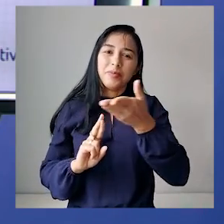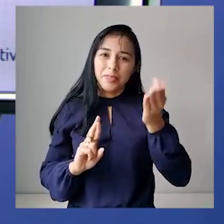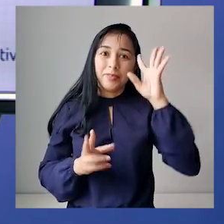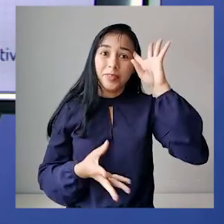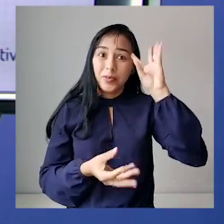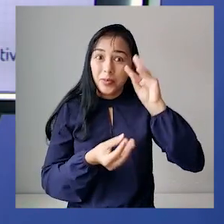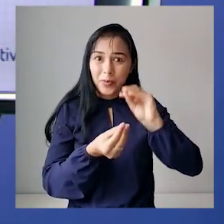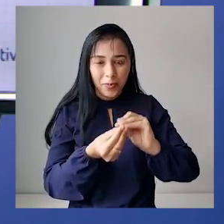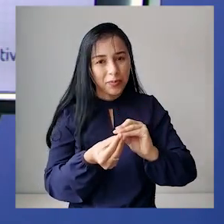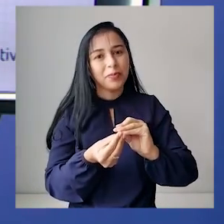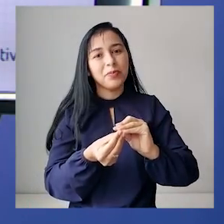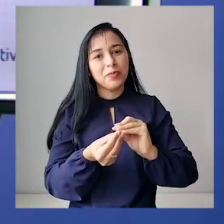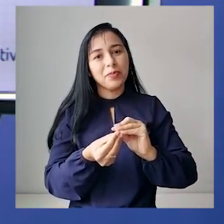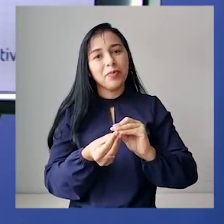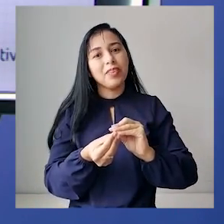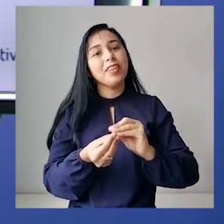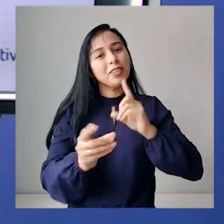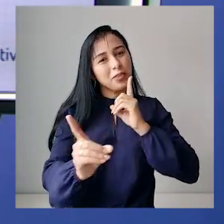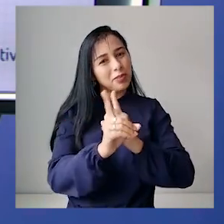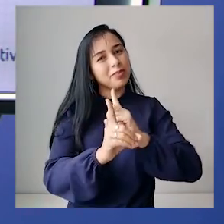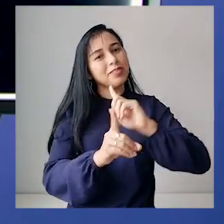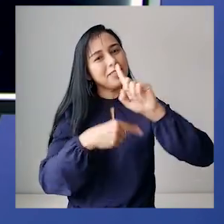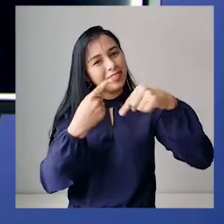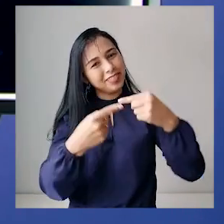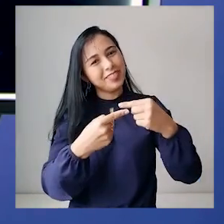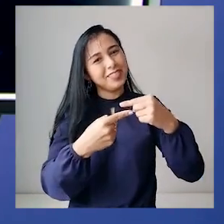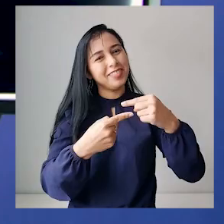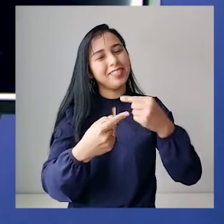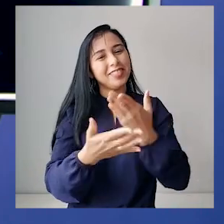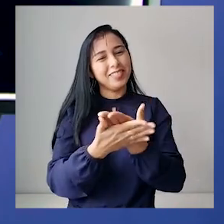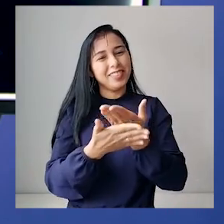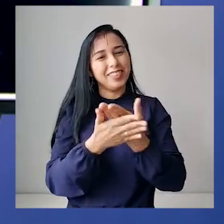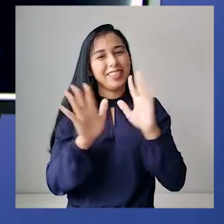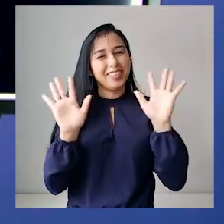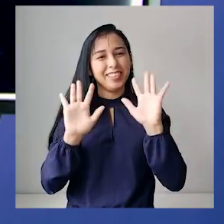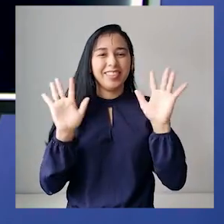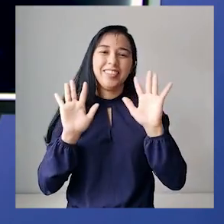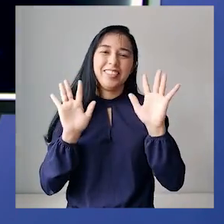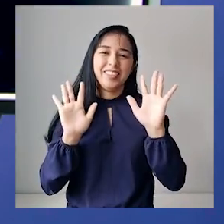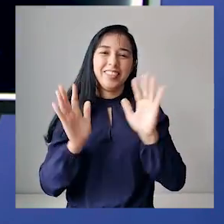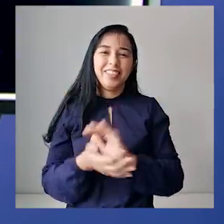vocês e a gente se vê na próxima aula. Tchau!